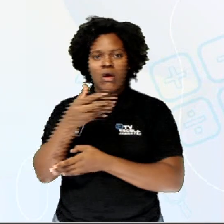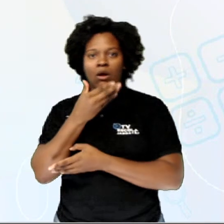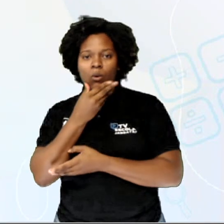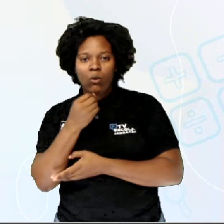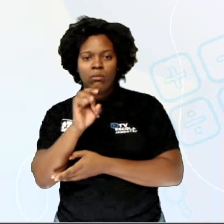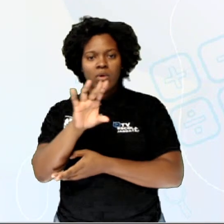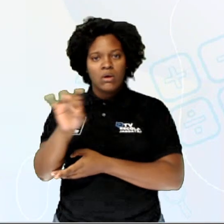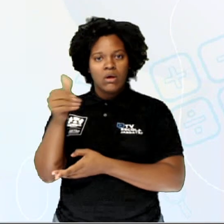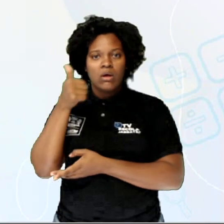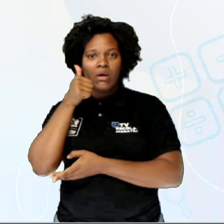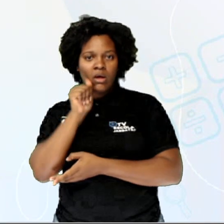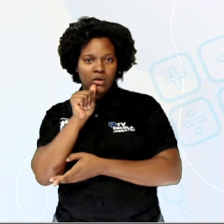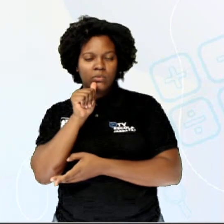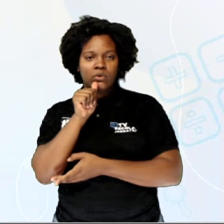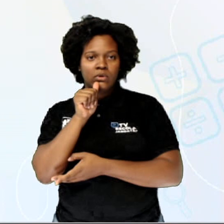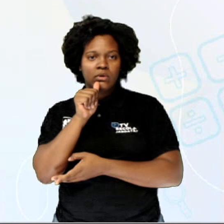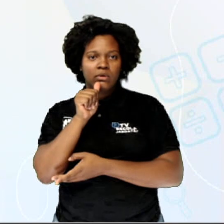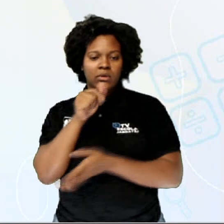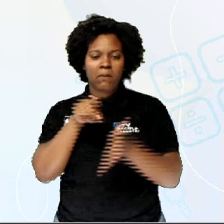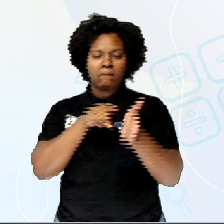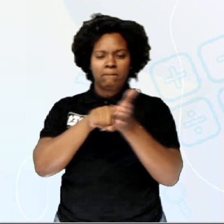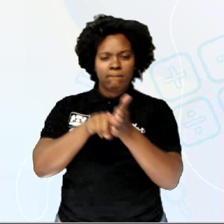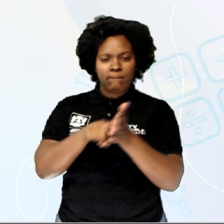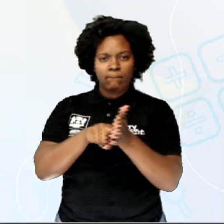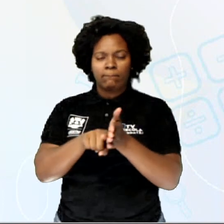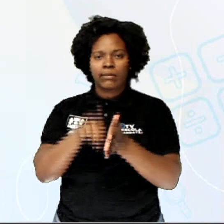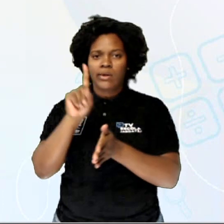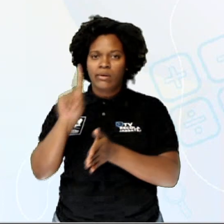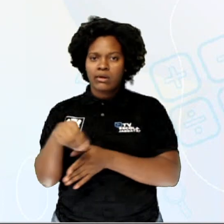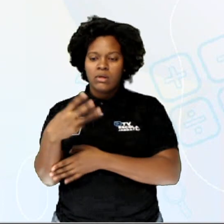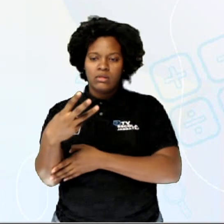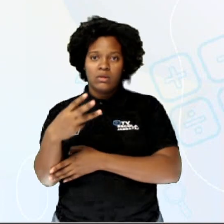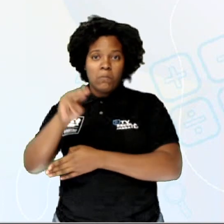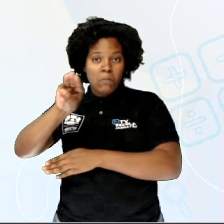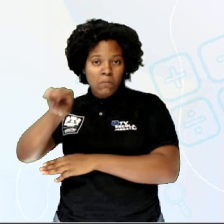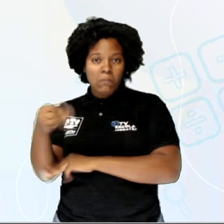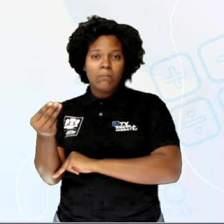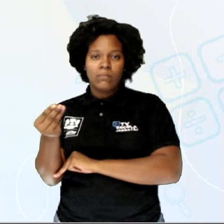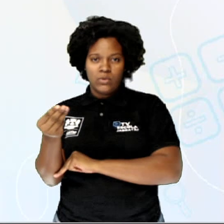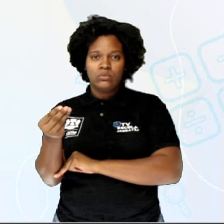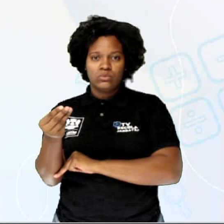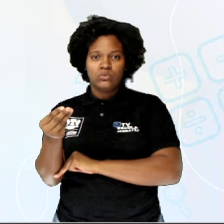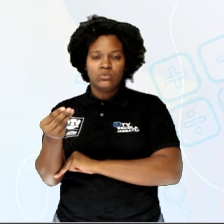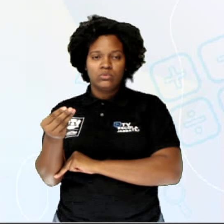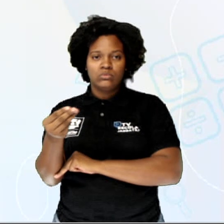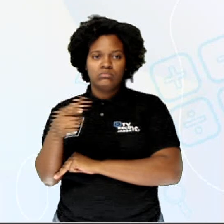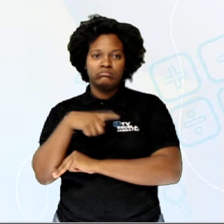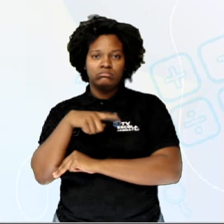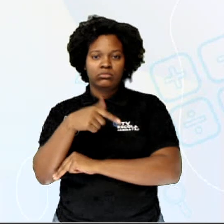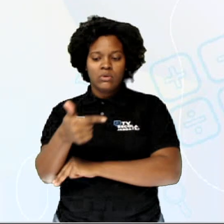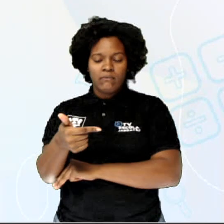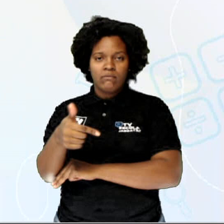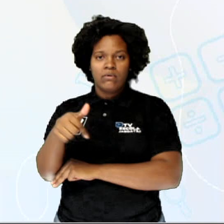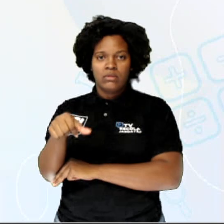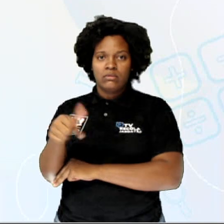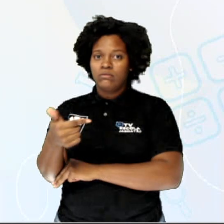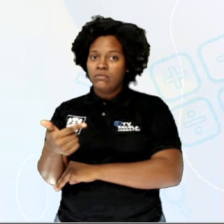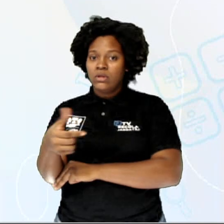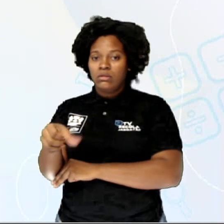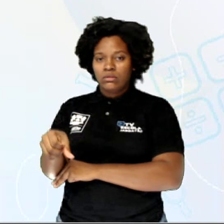o total de 29 homens para 30 mulheres. Se no ano de 2000 a população brasileira era de 177 milhões de